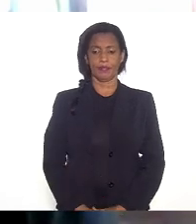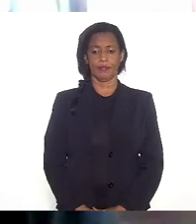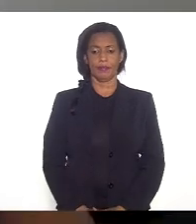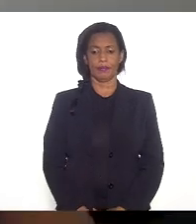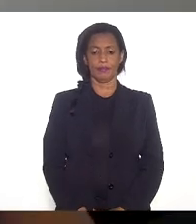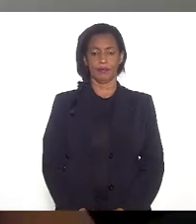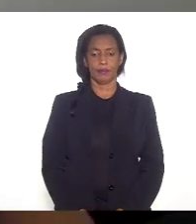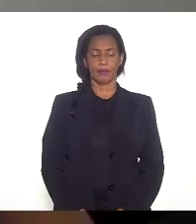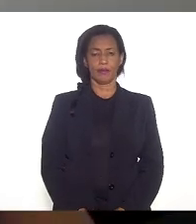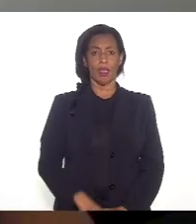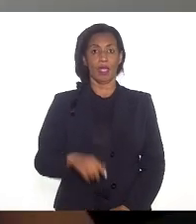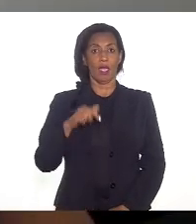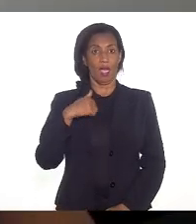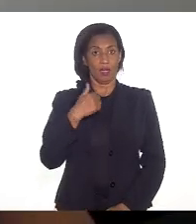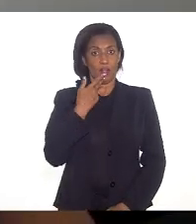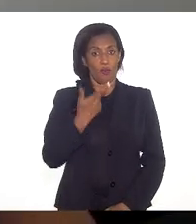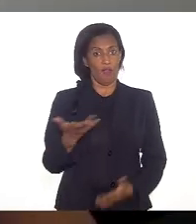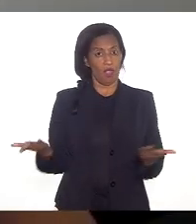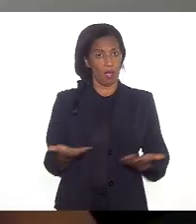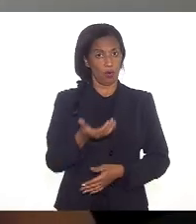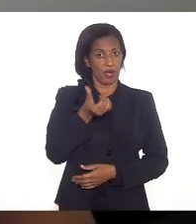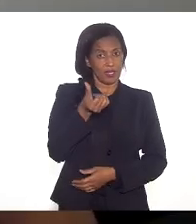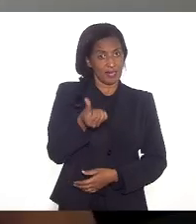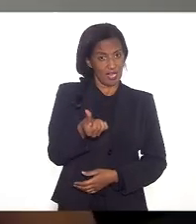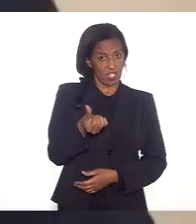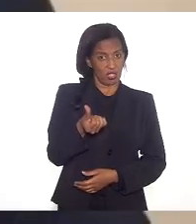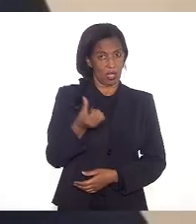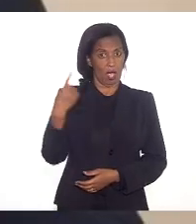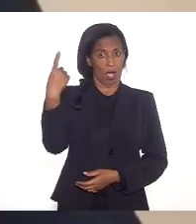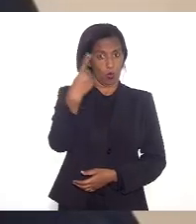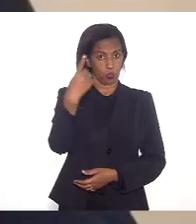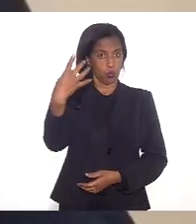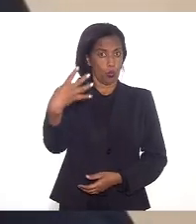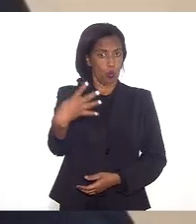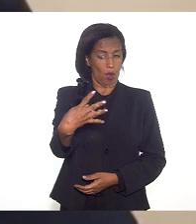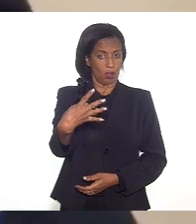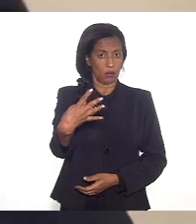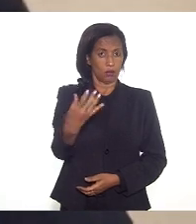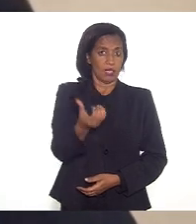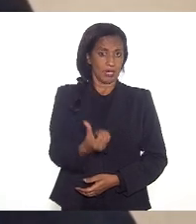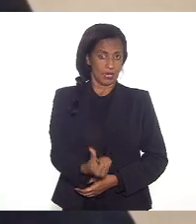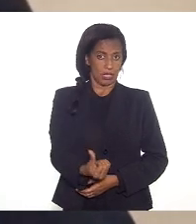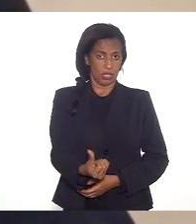Essa que eu falei agora é a 6ª, Márcio. Essa é a 6ª. Então é a 1, a 4